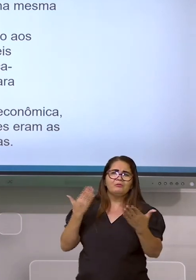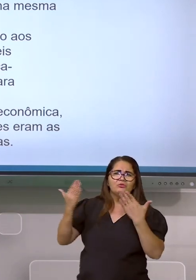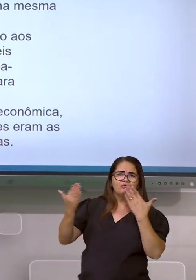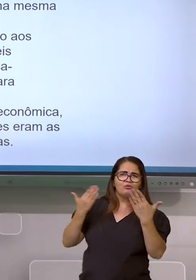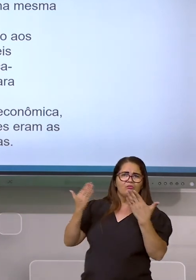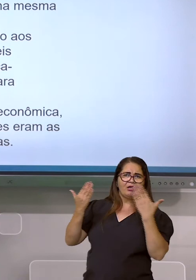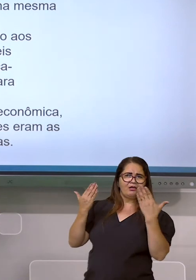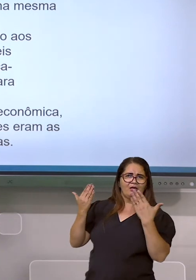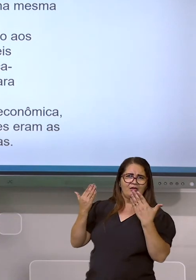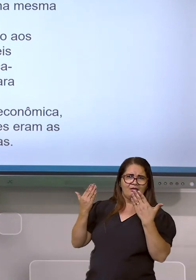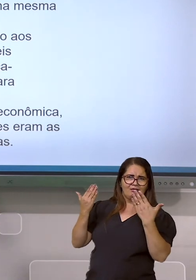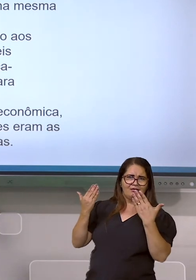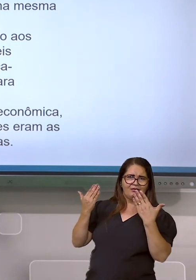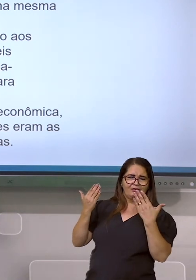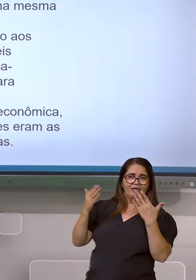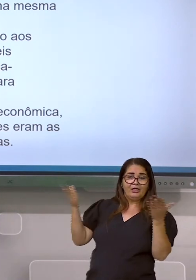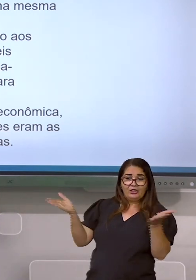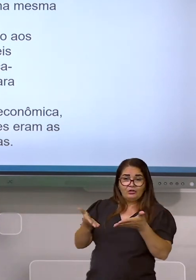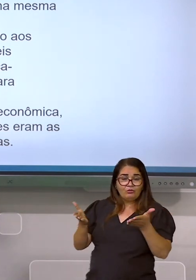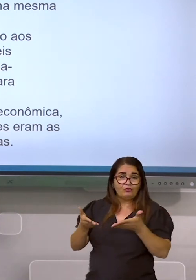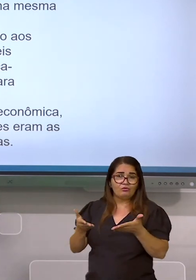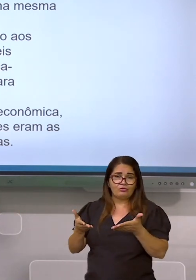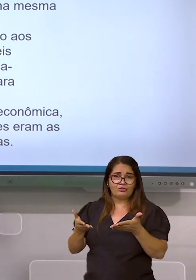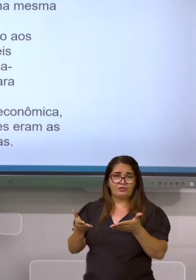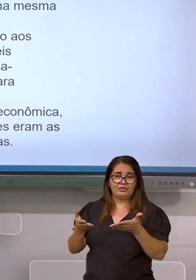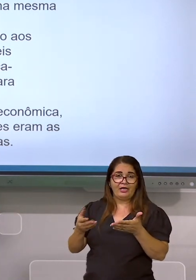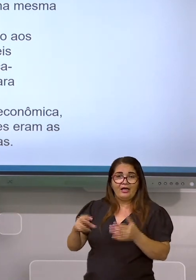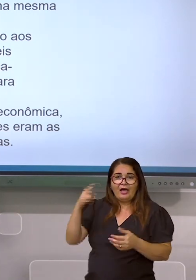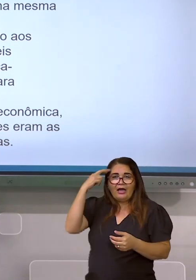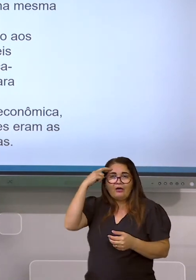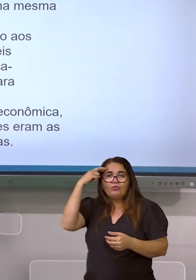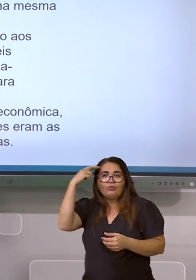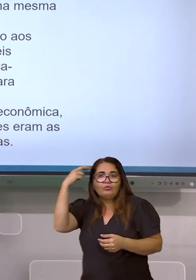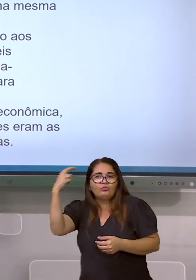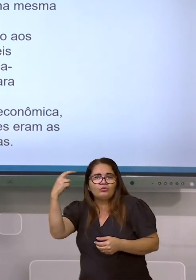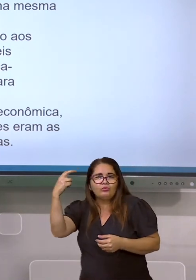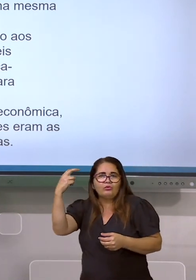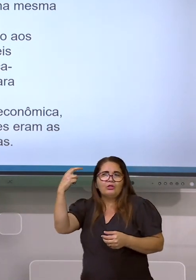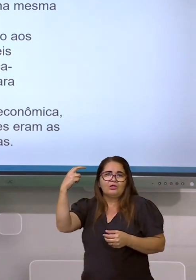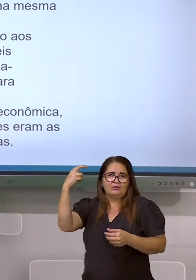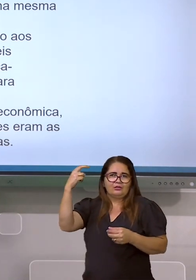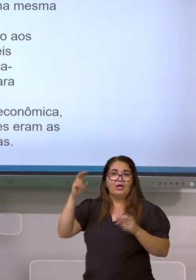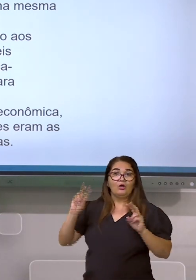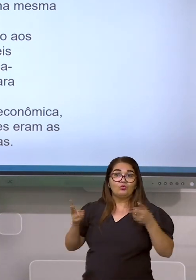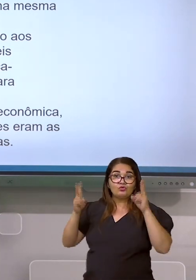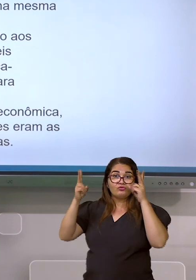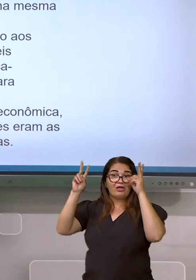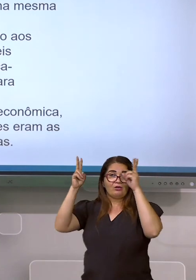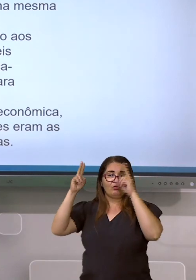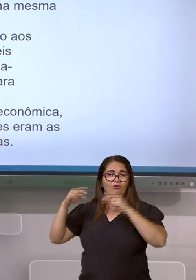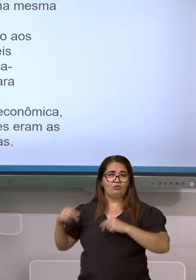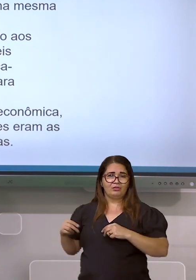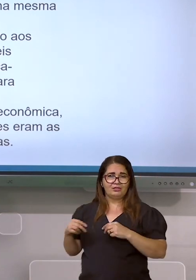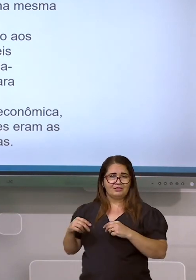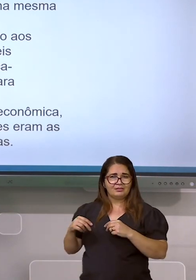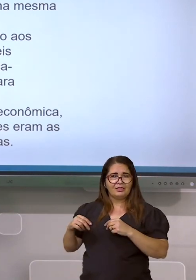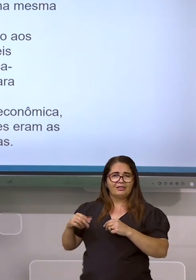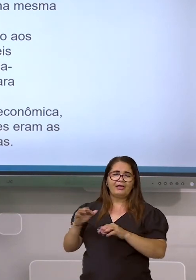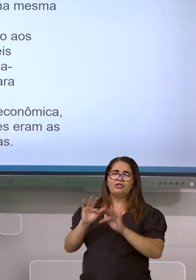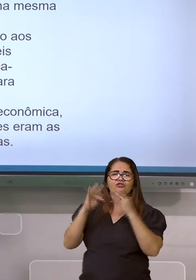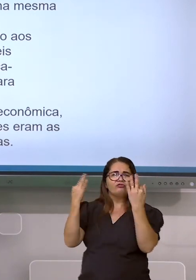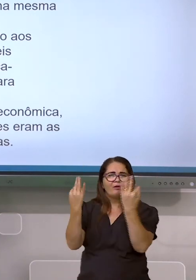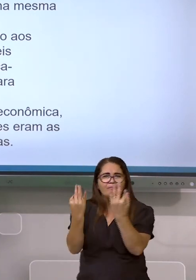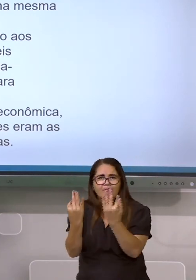questões culturais. É muito sério e a gente tem que buscar entender